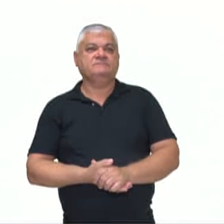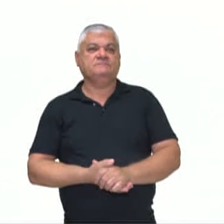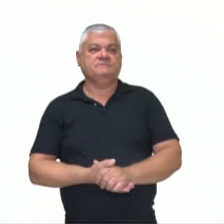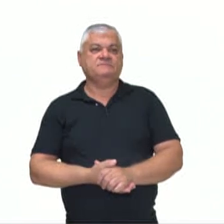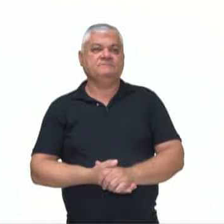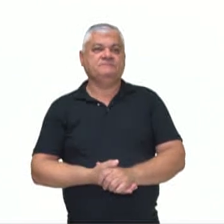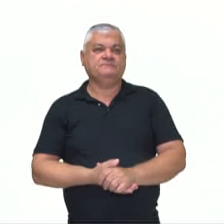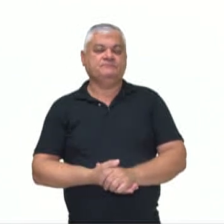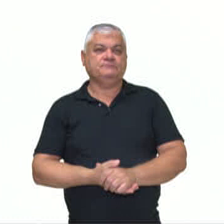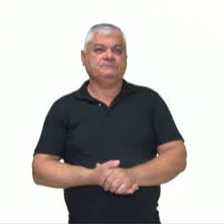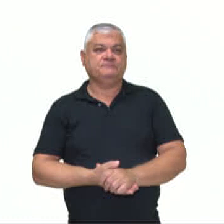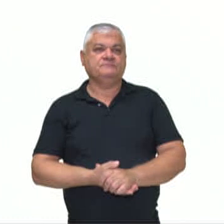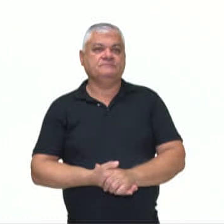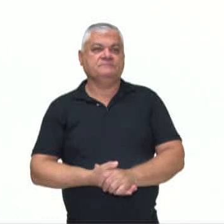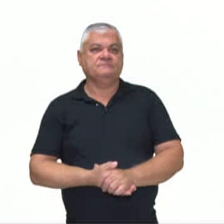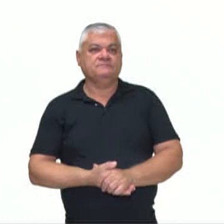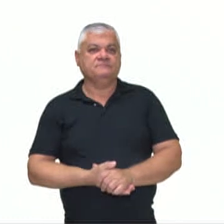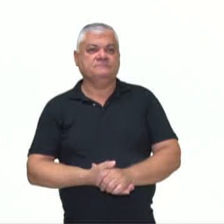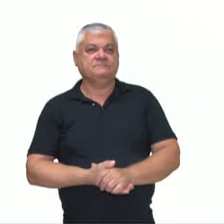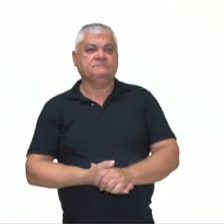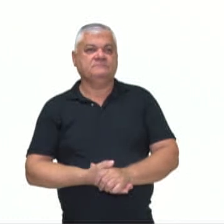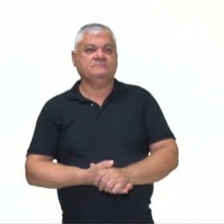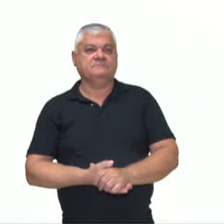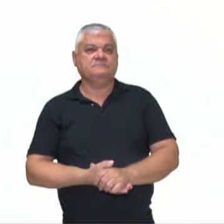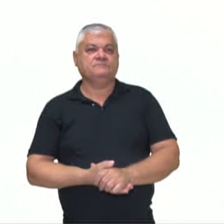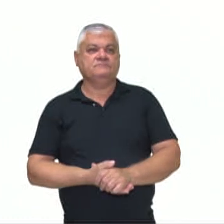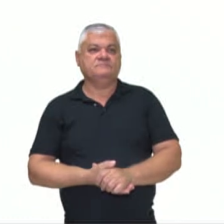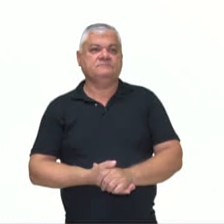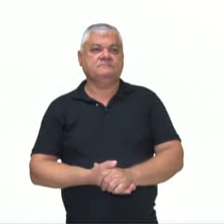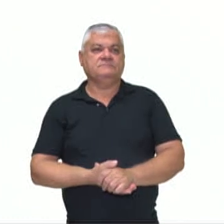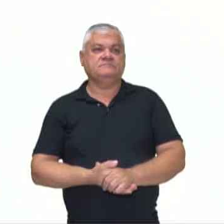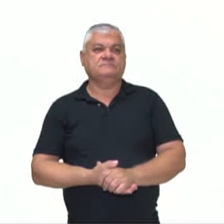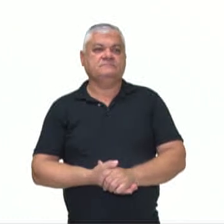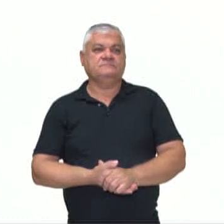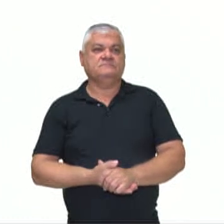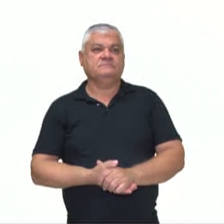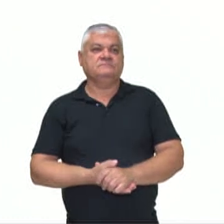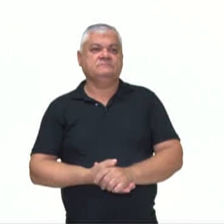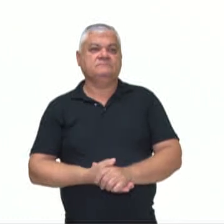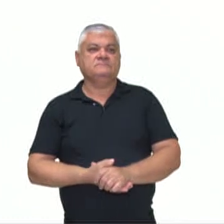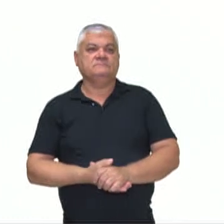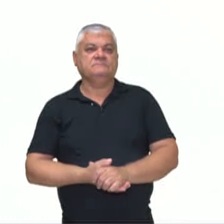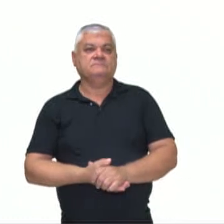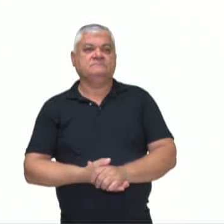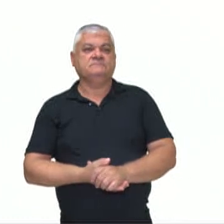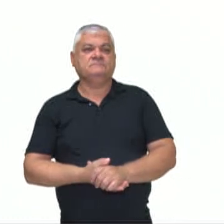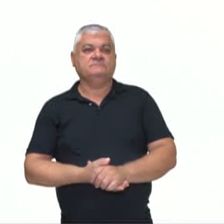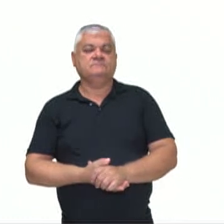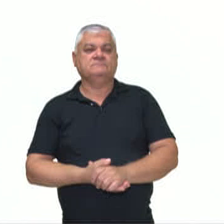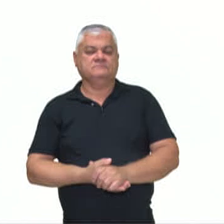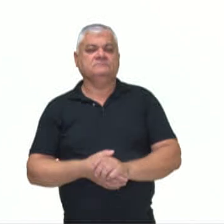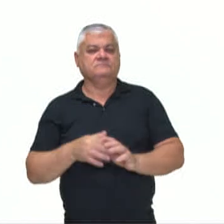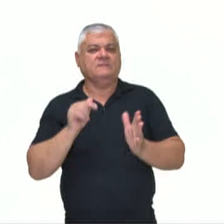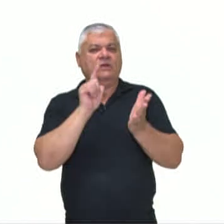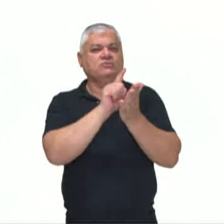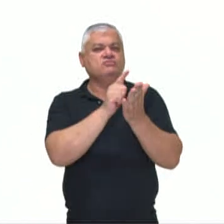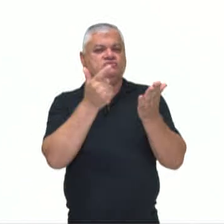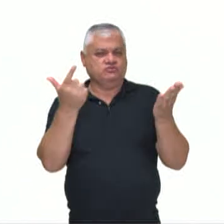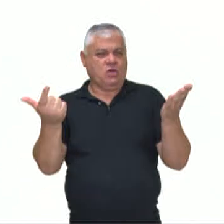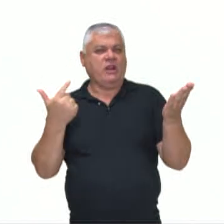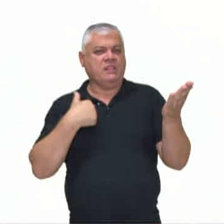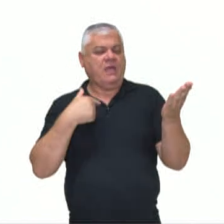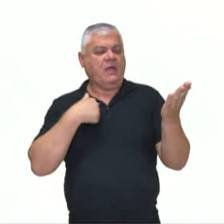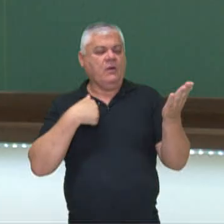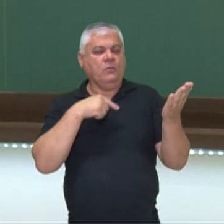con los demás, creyendo que é a forma mais respetuosa de hacerlo. Então, foi retirado do jornal El